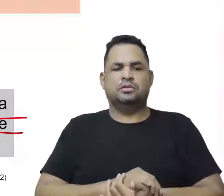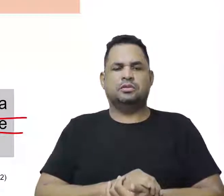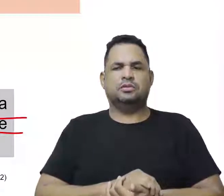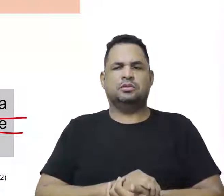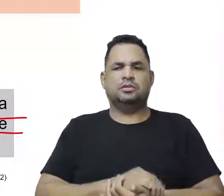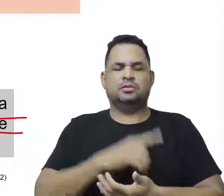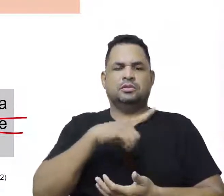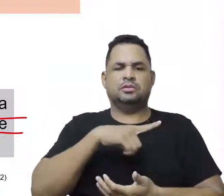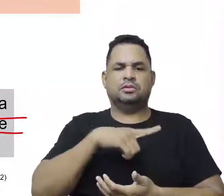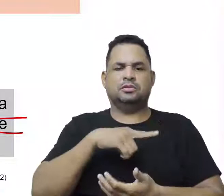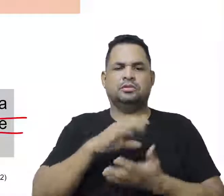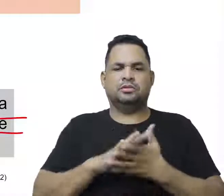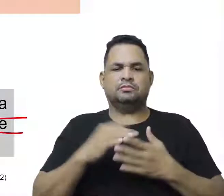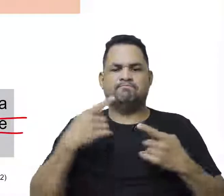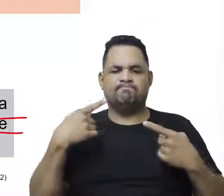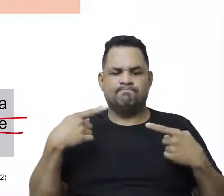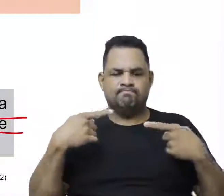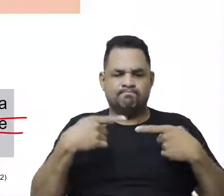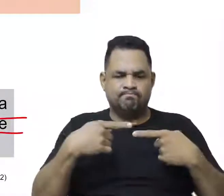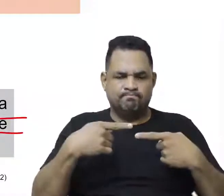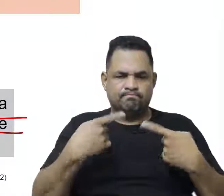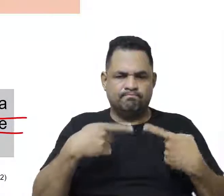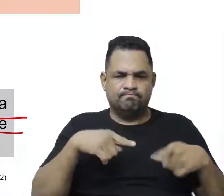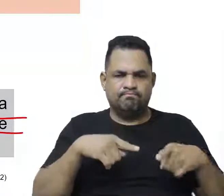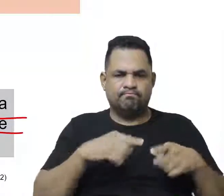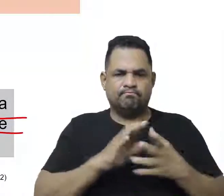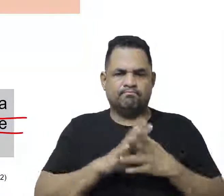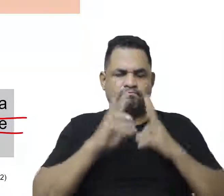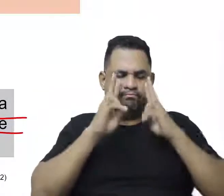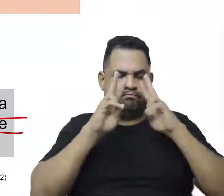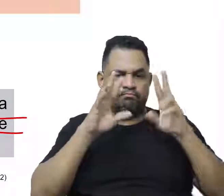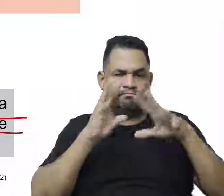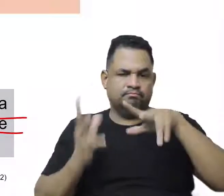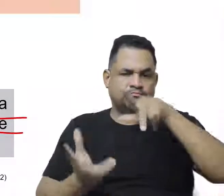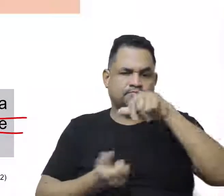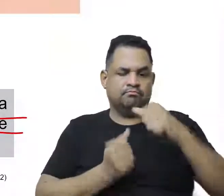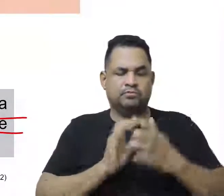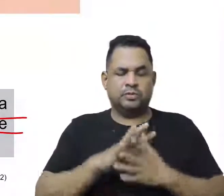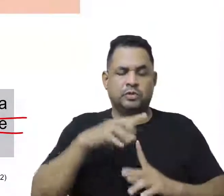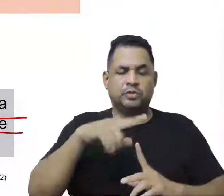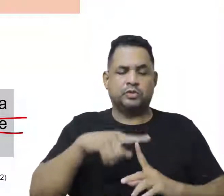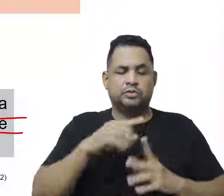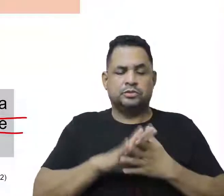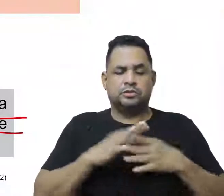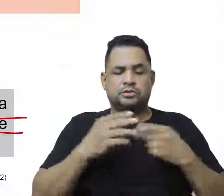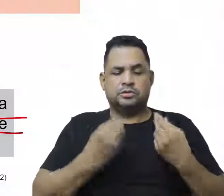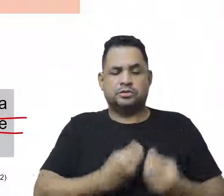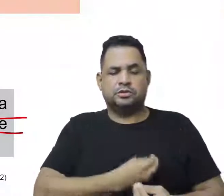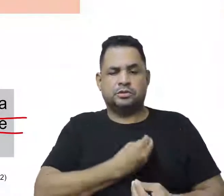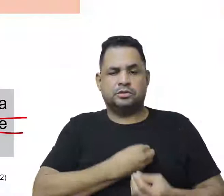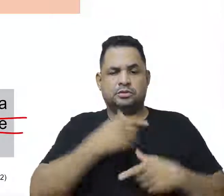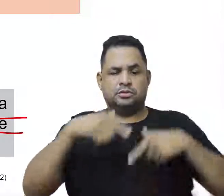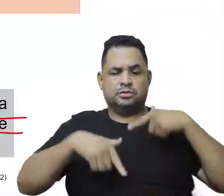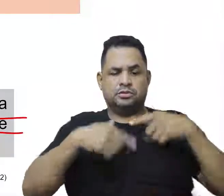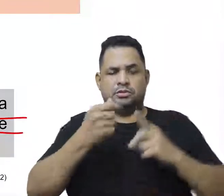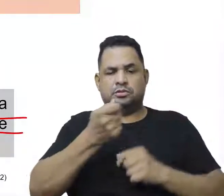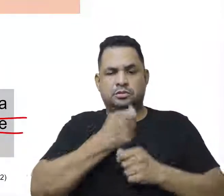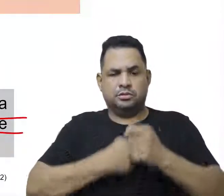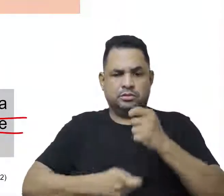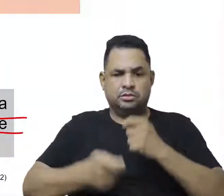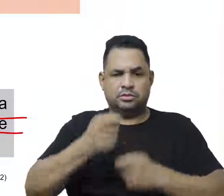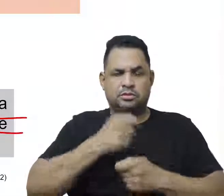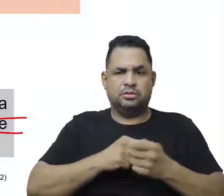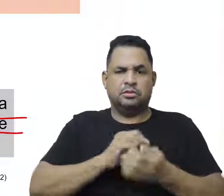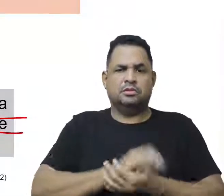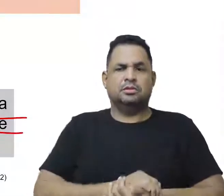existe a essa confluência entre uma visão de mundo e um estilo de vida um estilo de atividade econômica